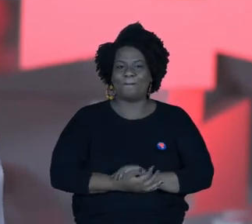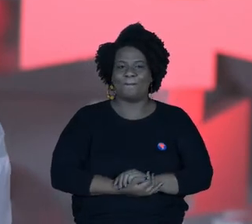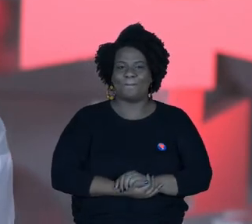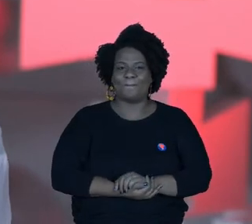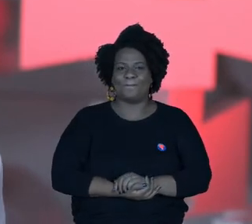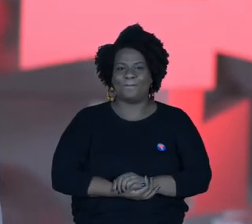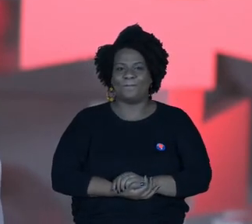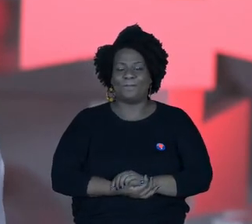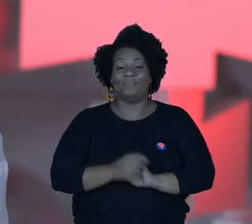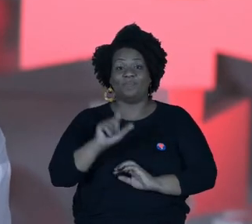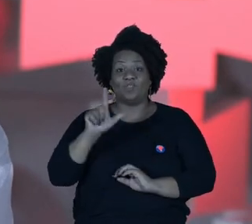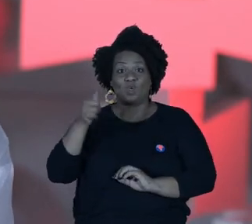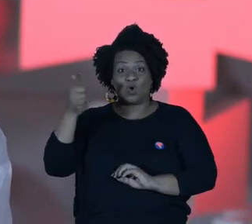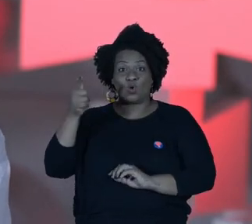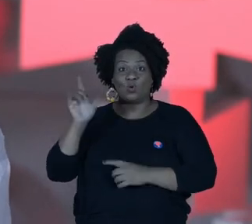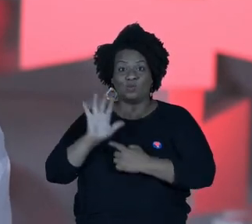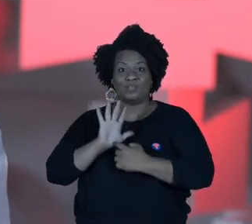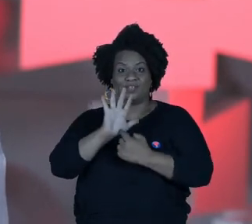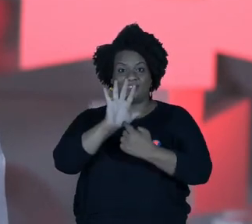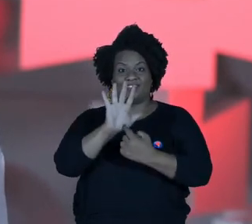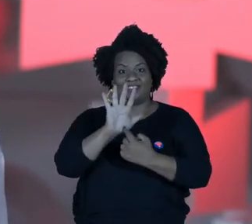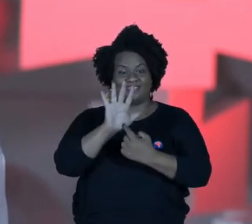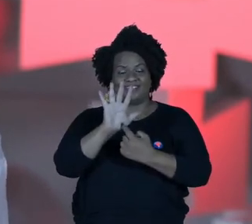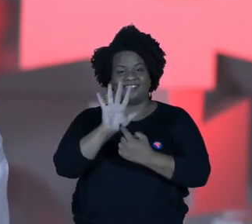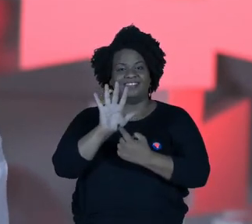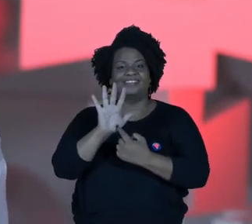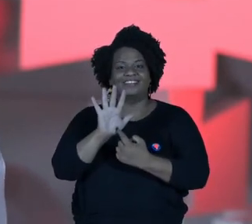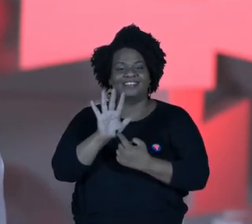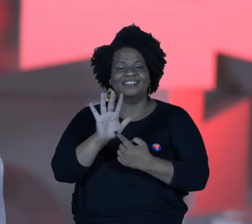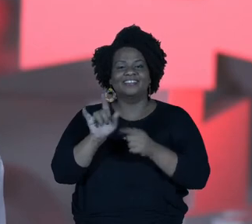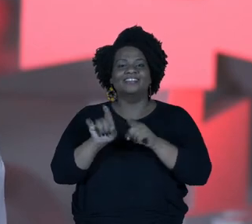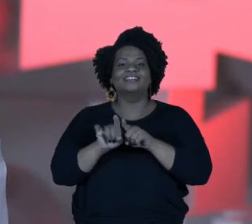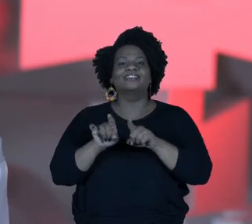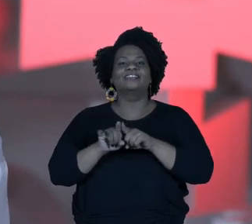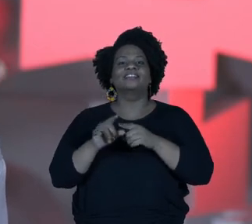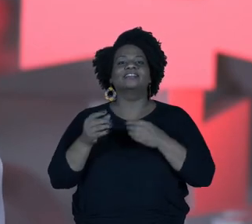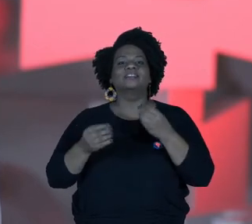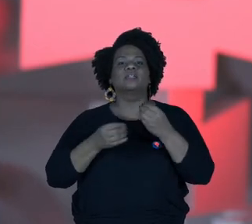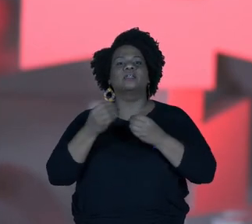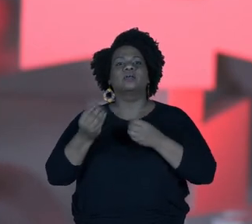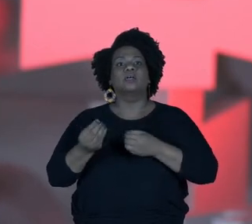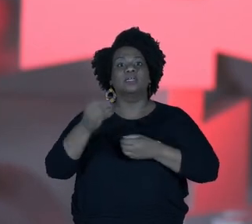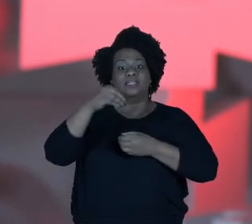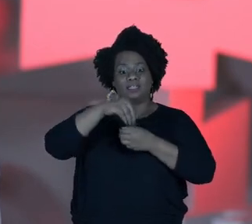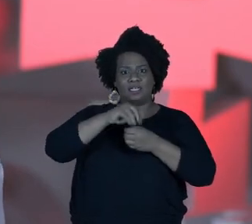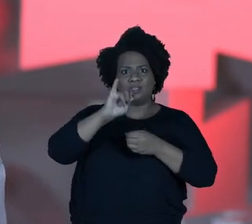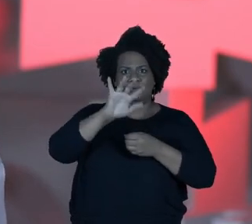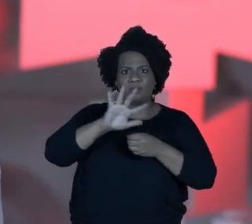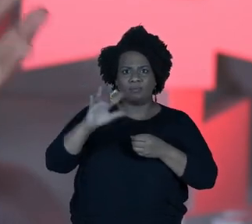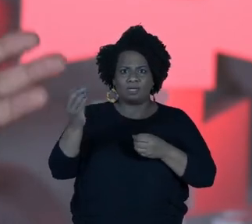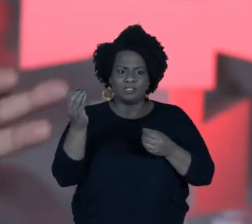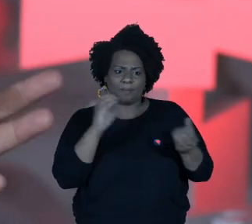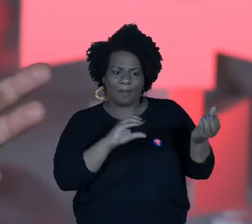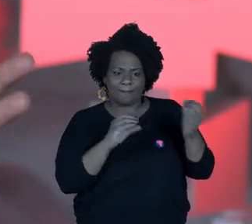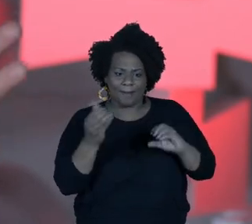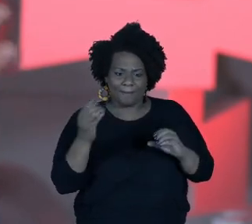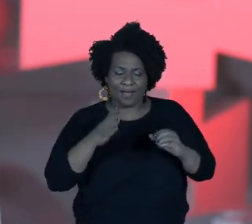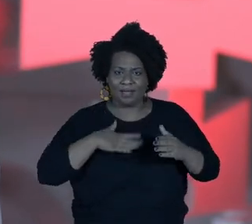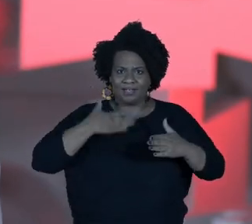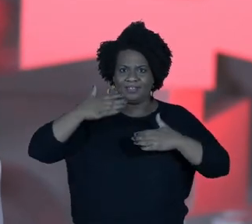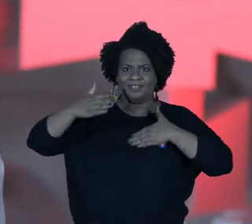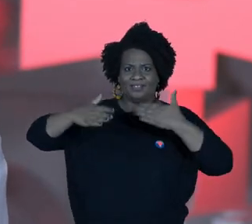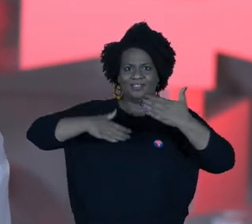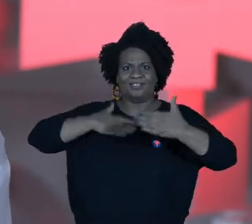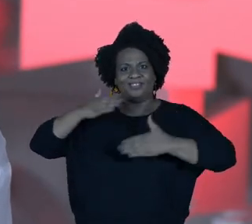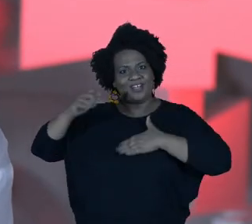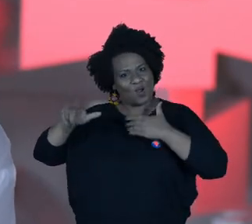Aqui é uma outra cena, como ele coloca dentro da imagem outros quadros inesperados,